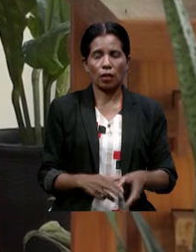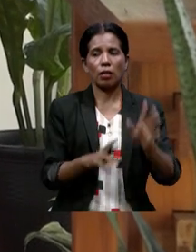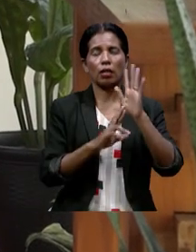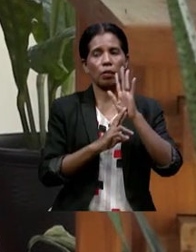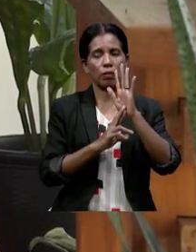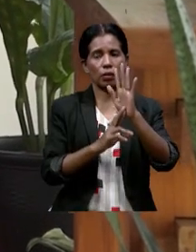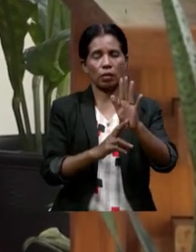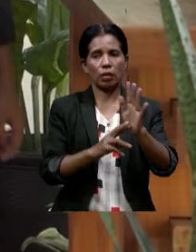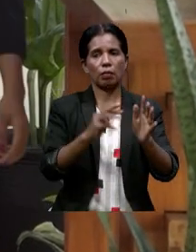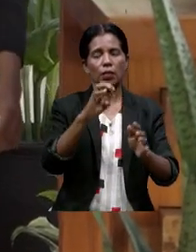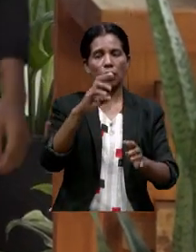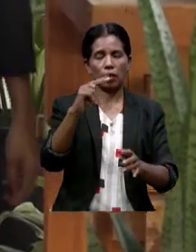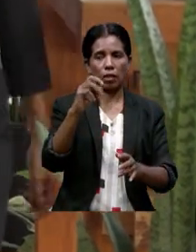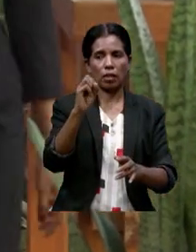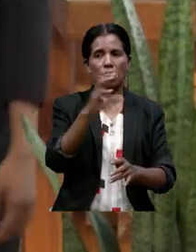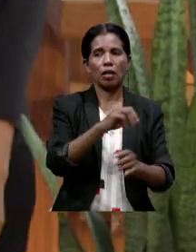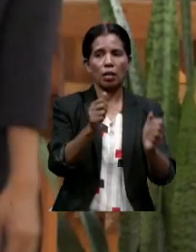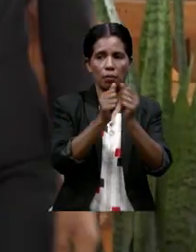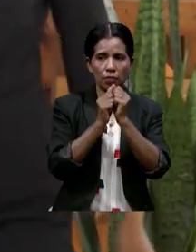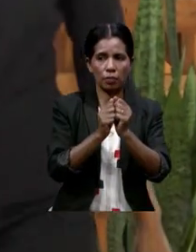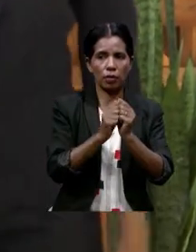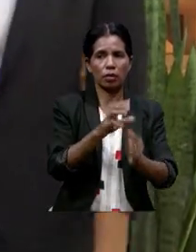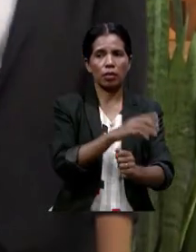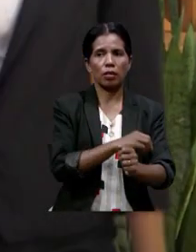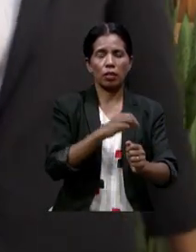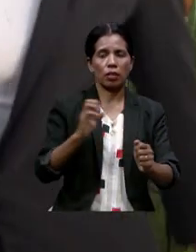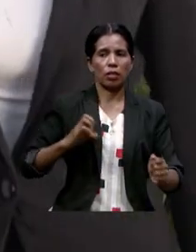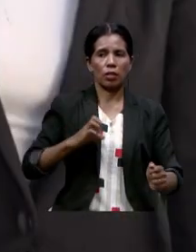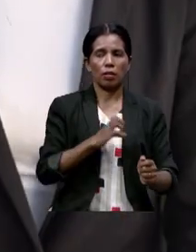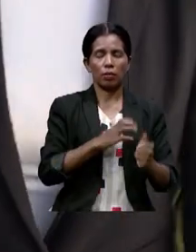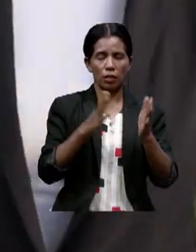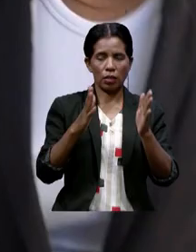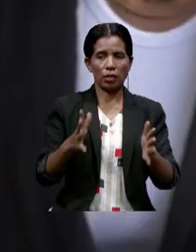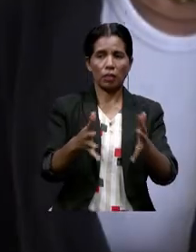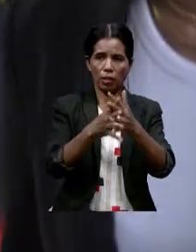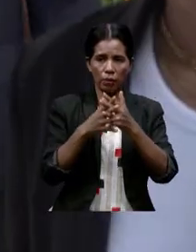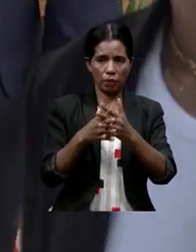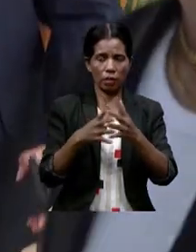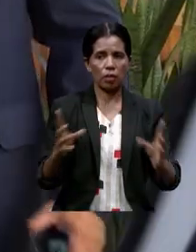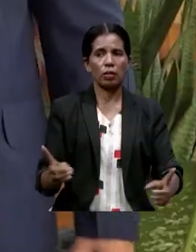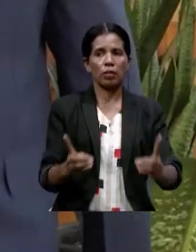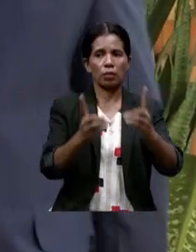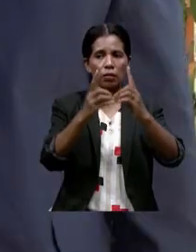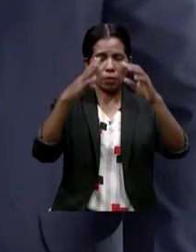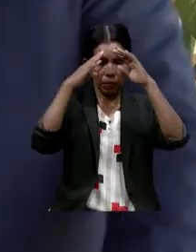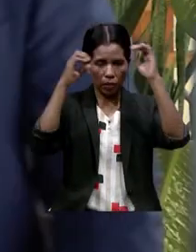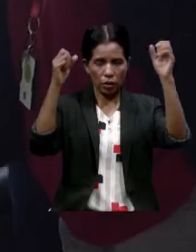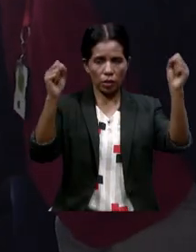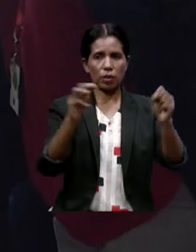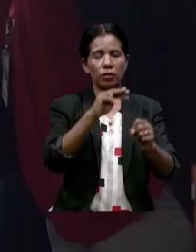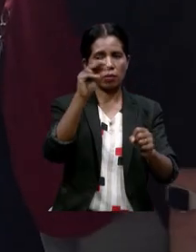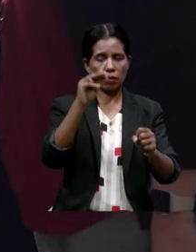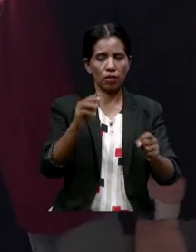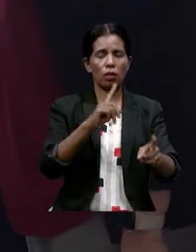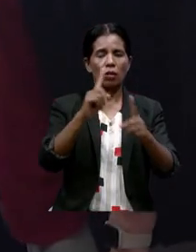Representante Millennium Challenge Corporation acompanha Rússia encarregado embaixador dos Estados Unidos da América a ser malo o presidente da República segunda né